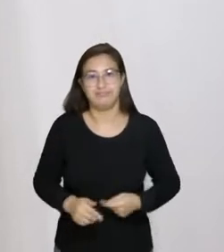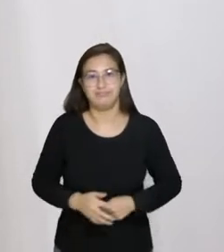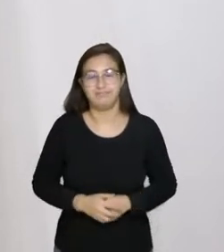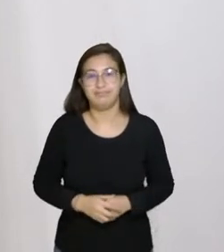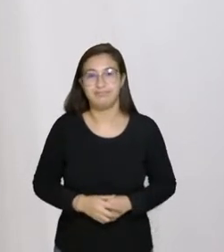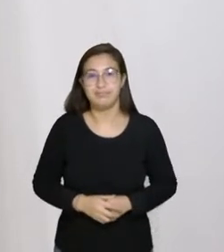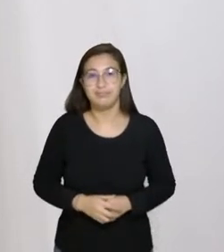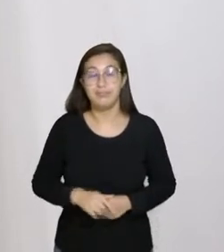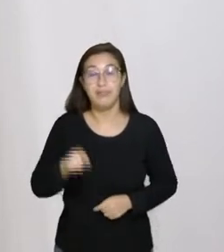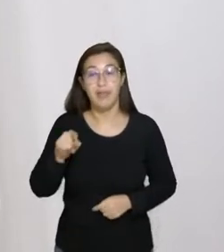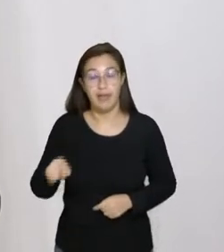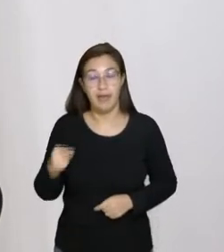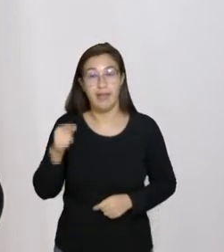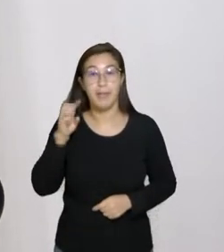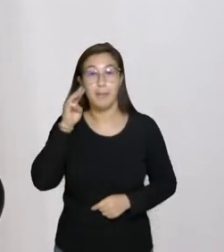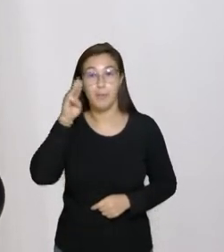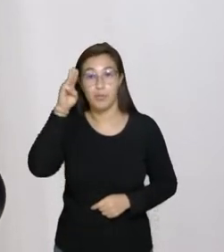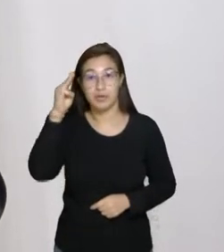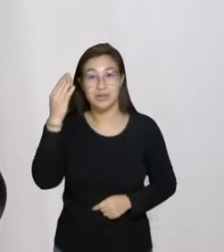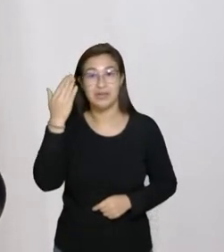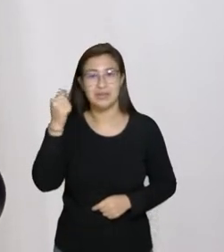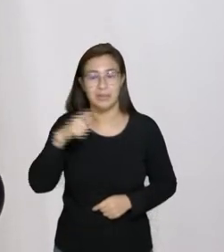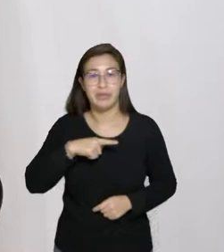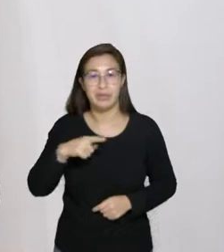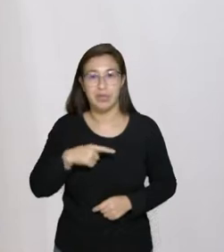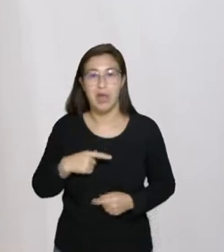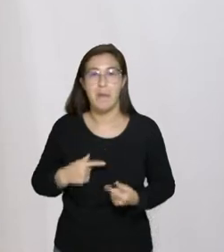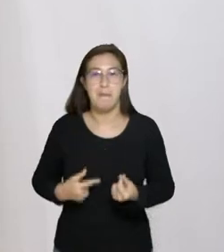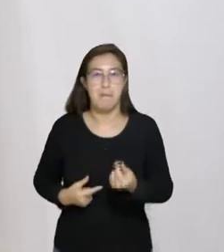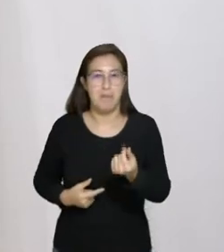Moisés vai saber agora que ele tinha preço.